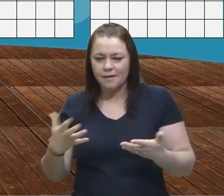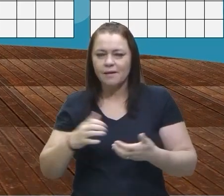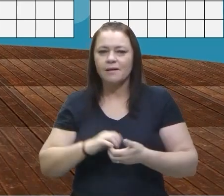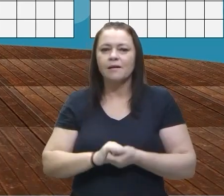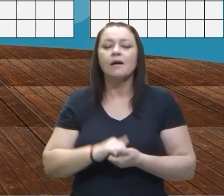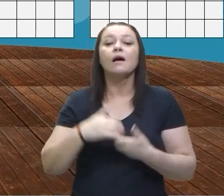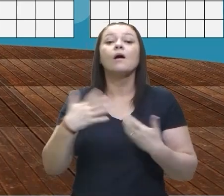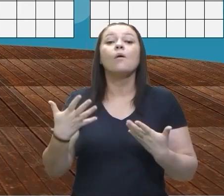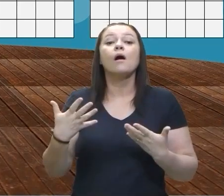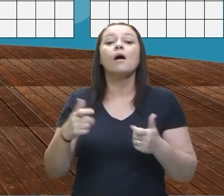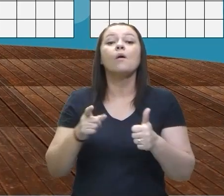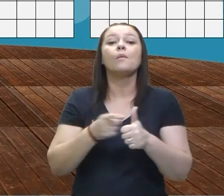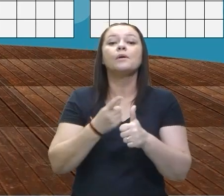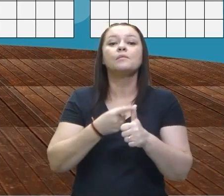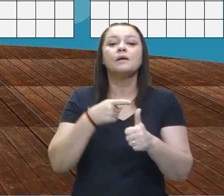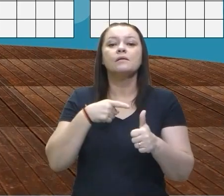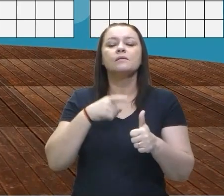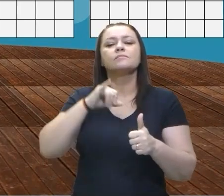Qual é o primeiro mês?